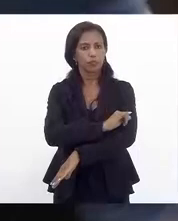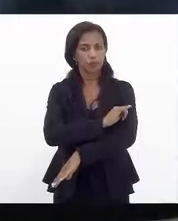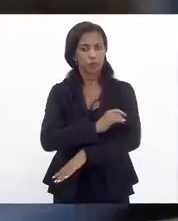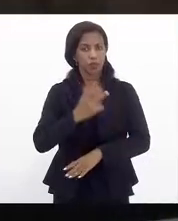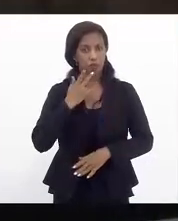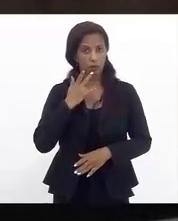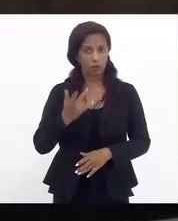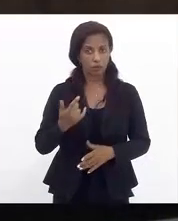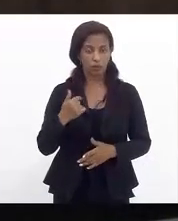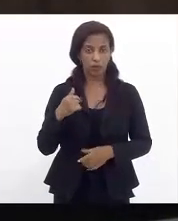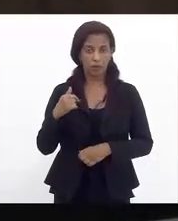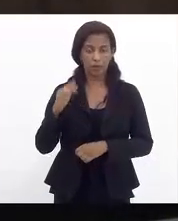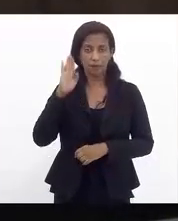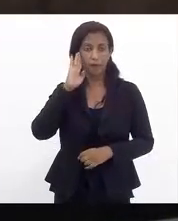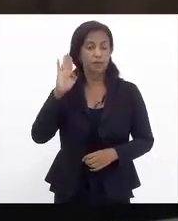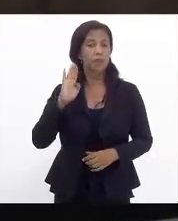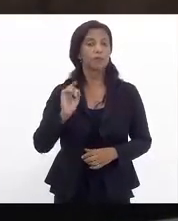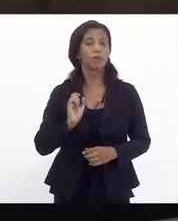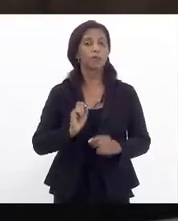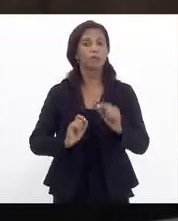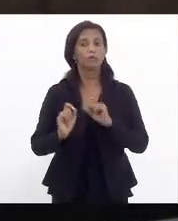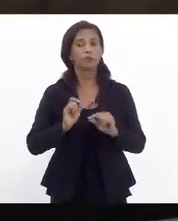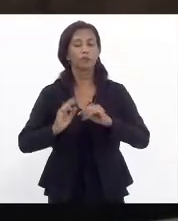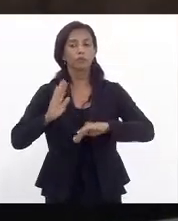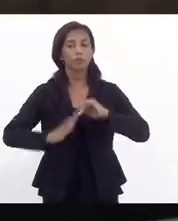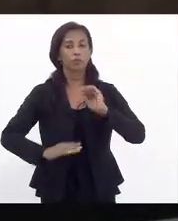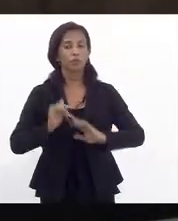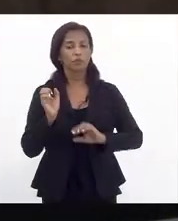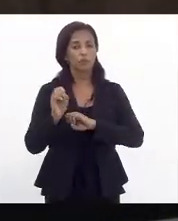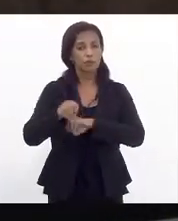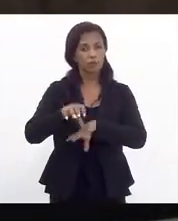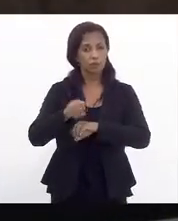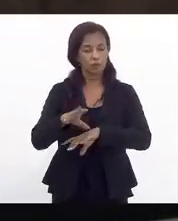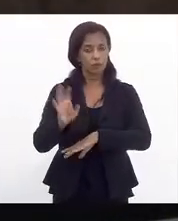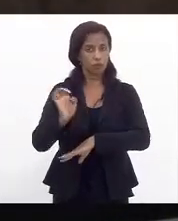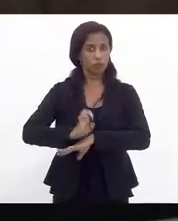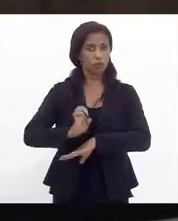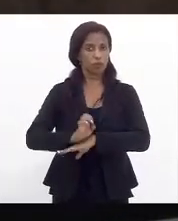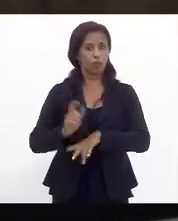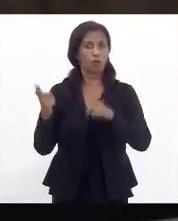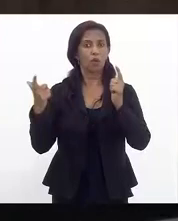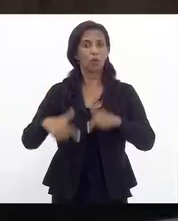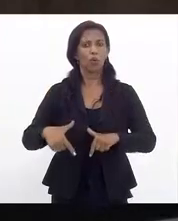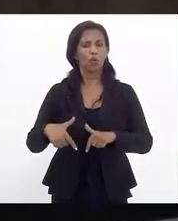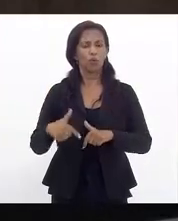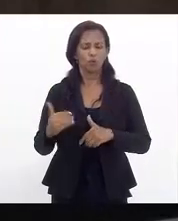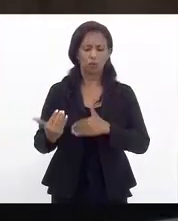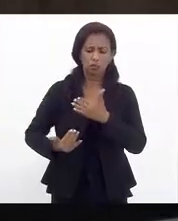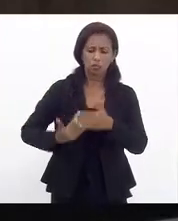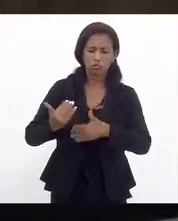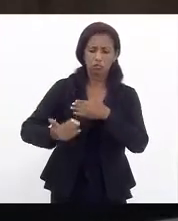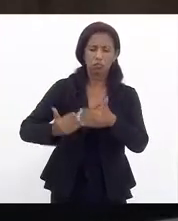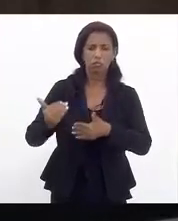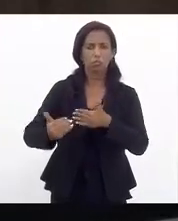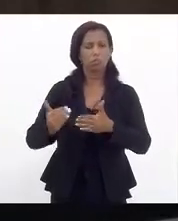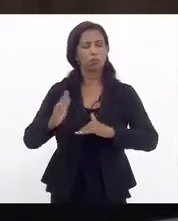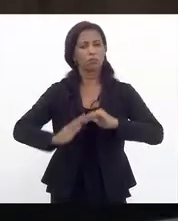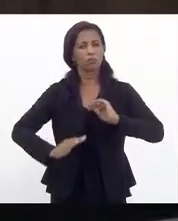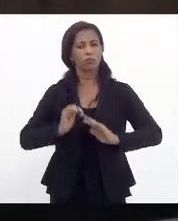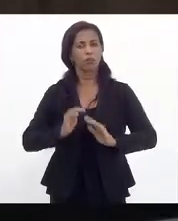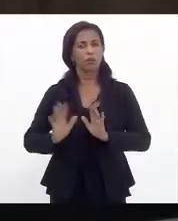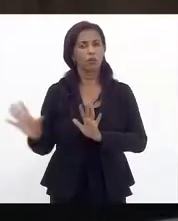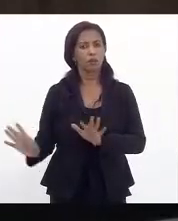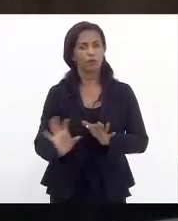e eu vou falar aqui principalmente você refere o profissional educação do estado onde o nosso plano de carreira um plano de carreira que